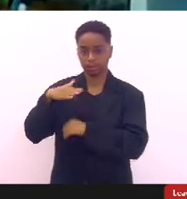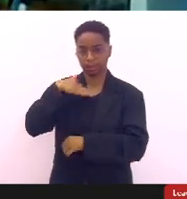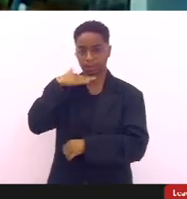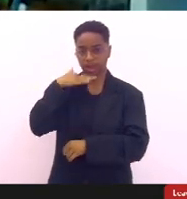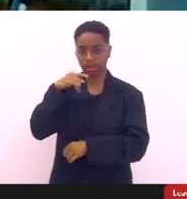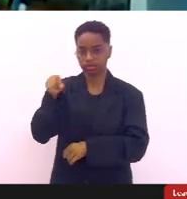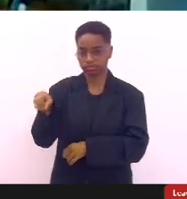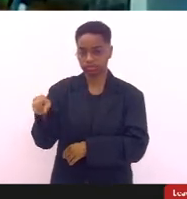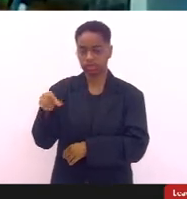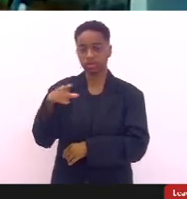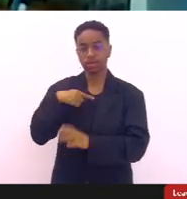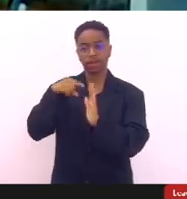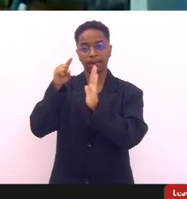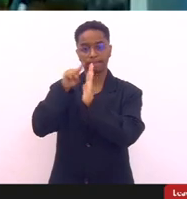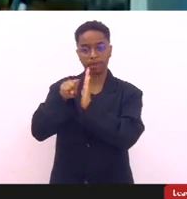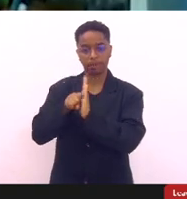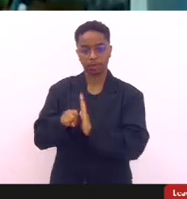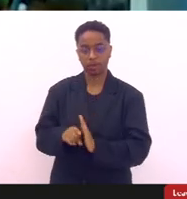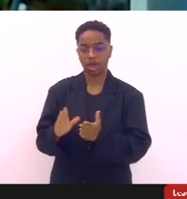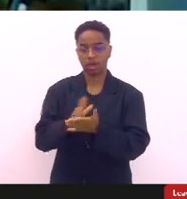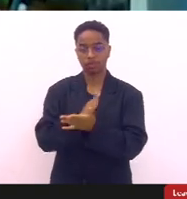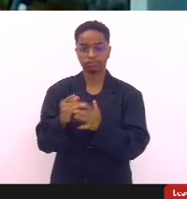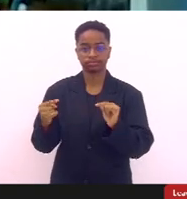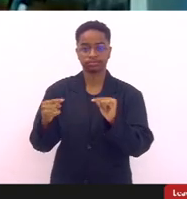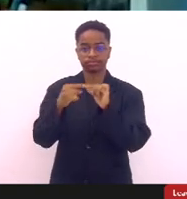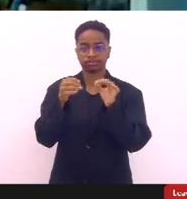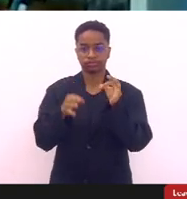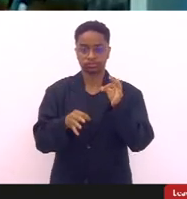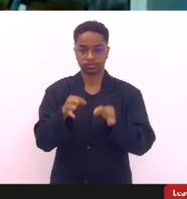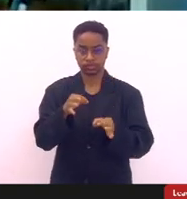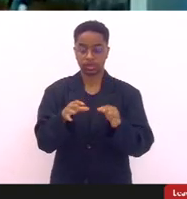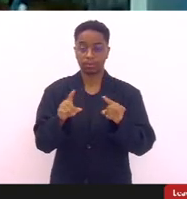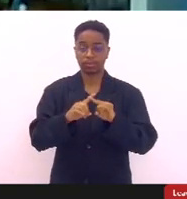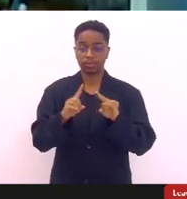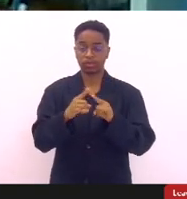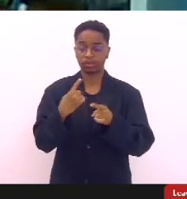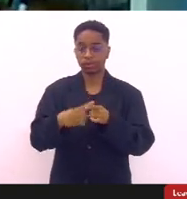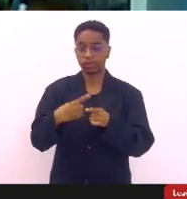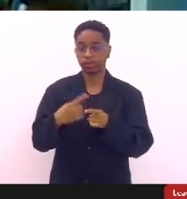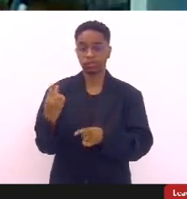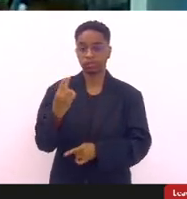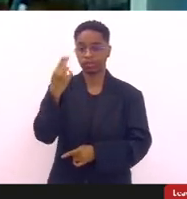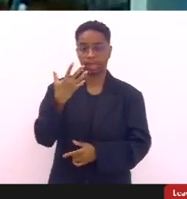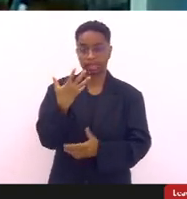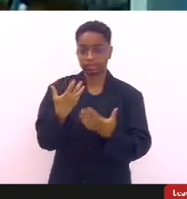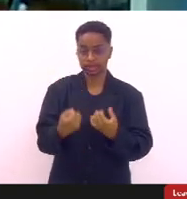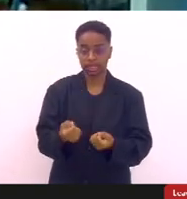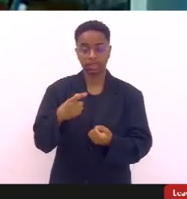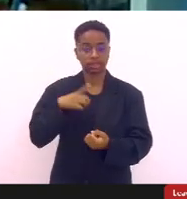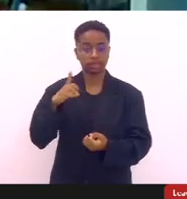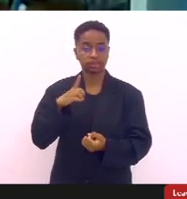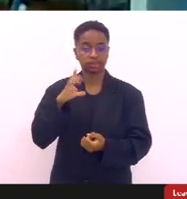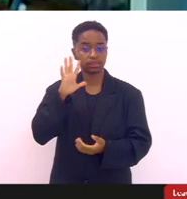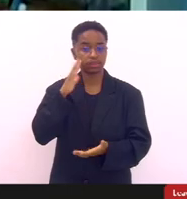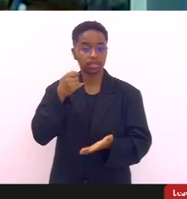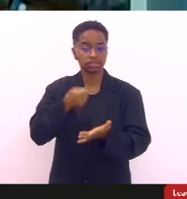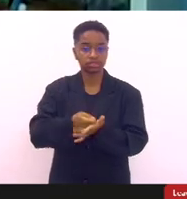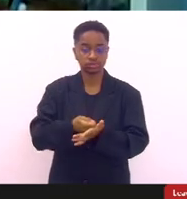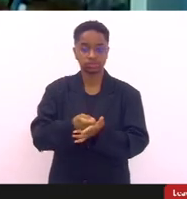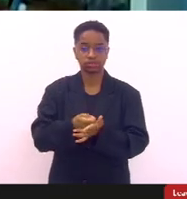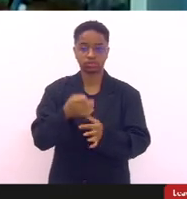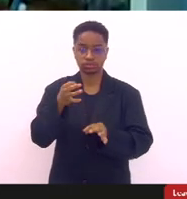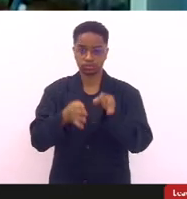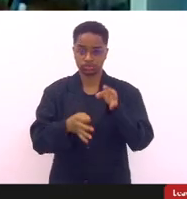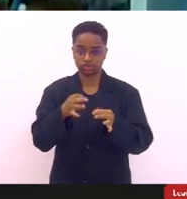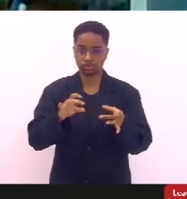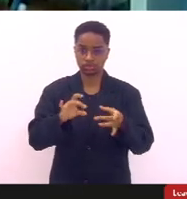senhor algumas perguntas jurídicas, porque é inadmissível que tenha decisões judiciais para o